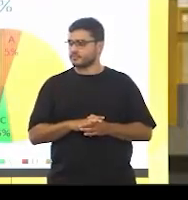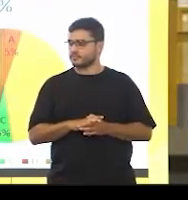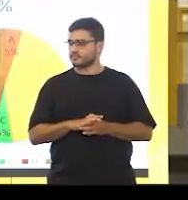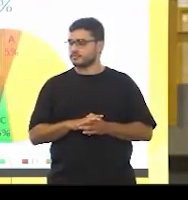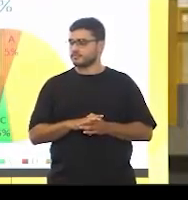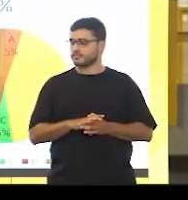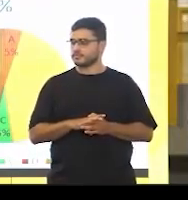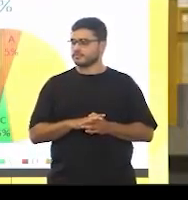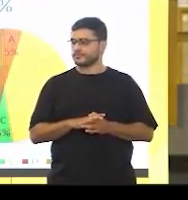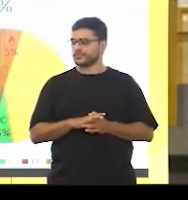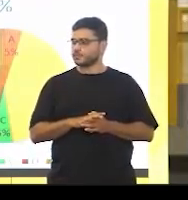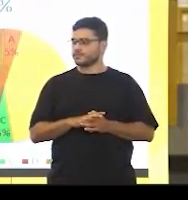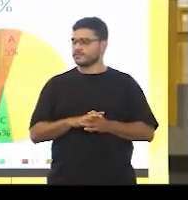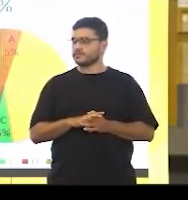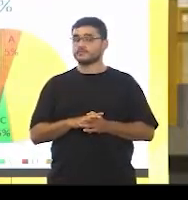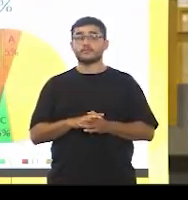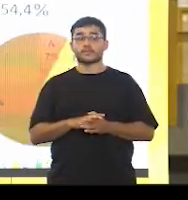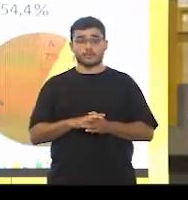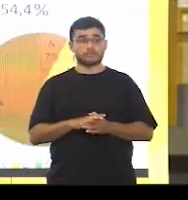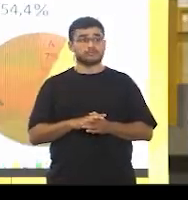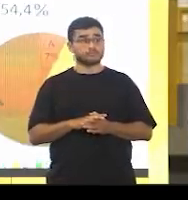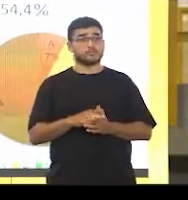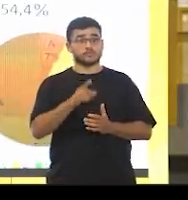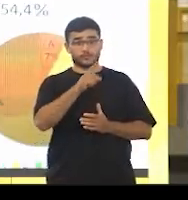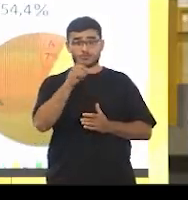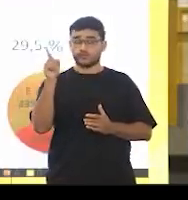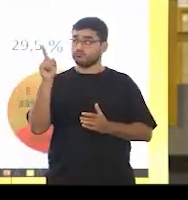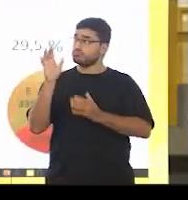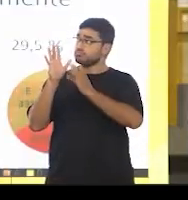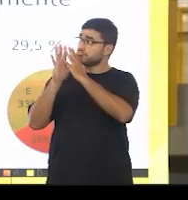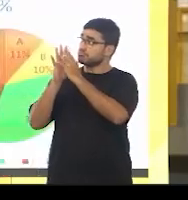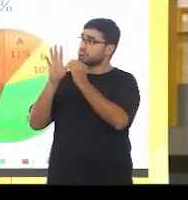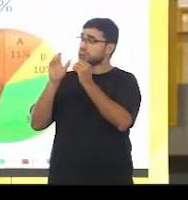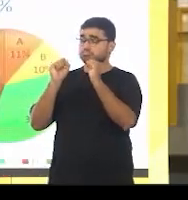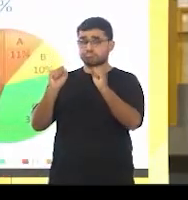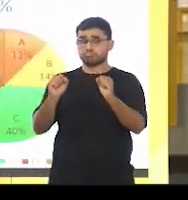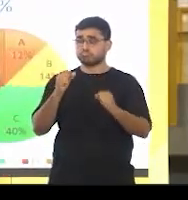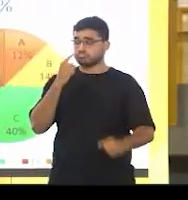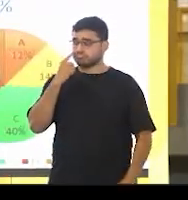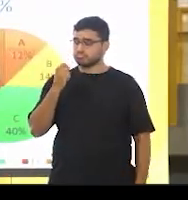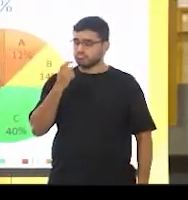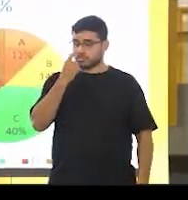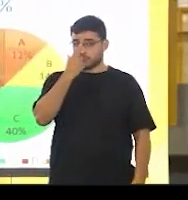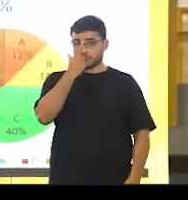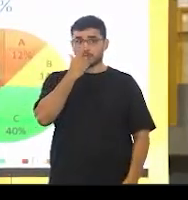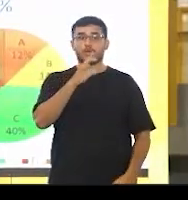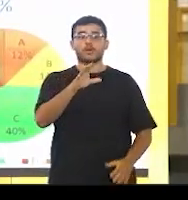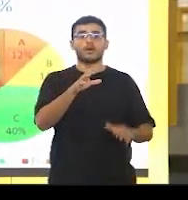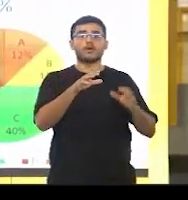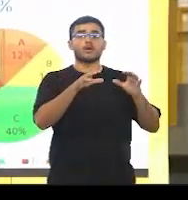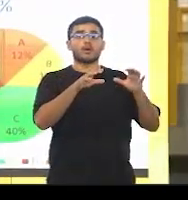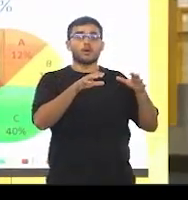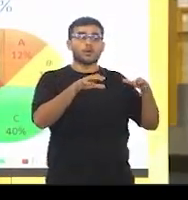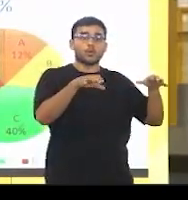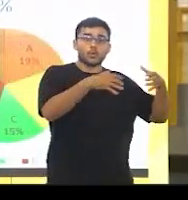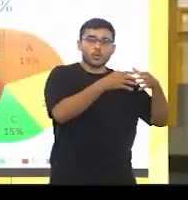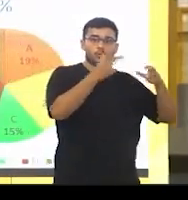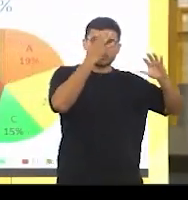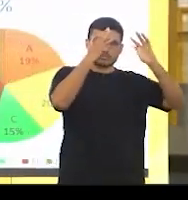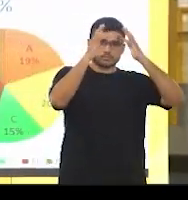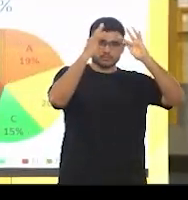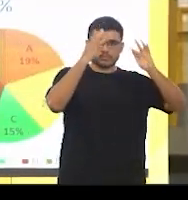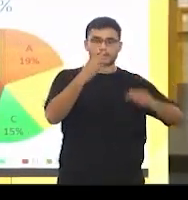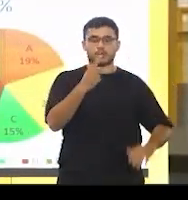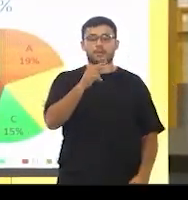Compassadamente para o pessoal que está chegando e vai sentar, anotar também. Primeiro nós temos os pré-socráticos, filósofos